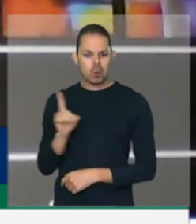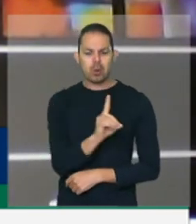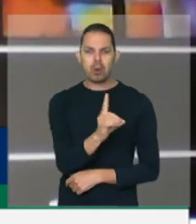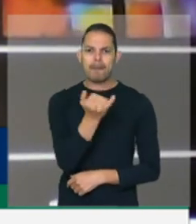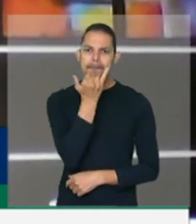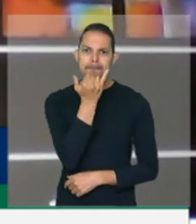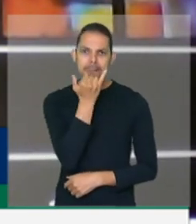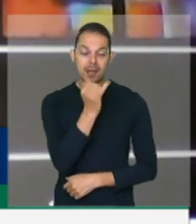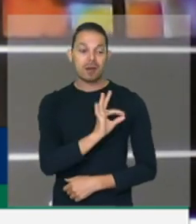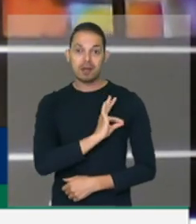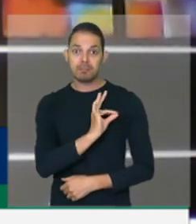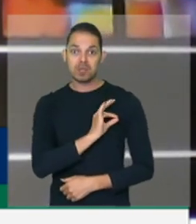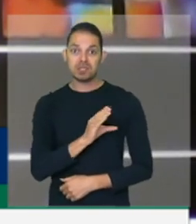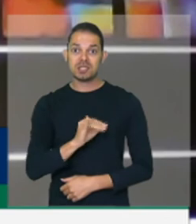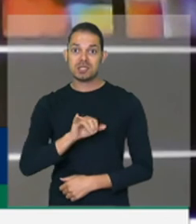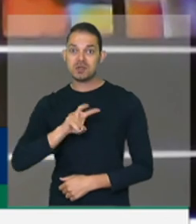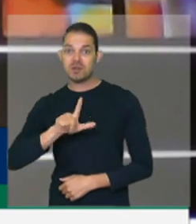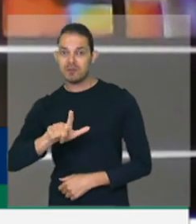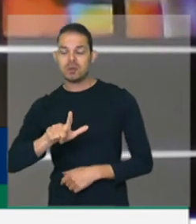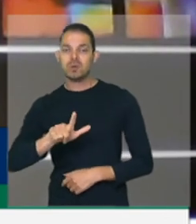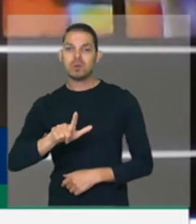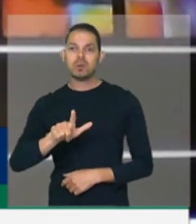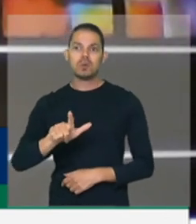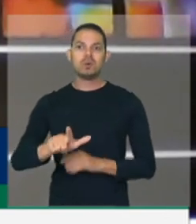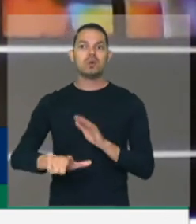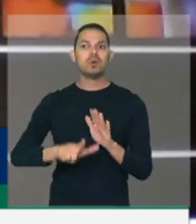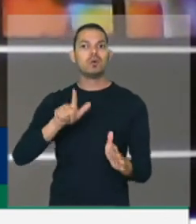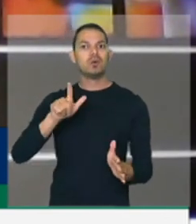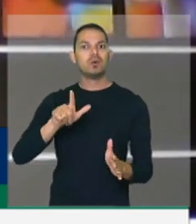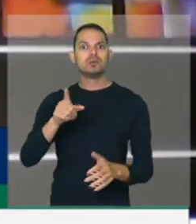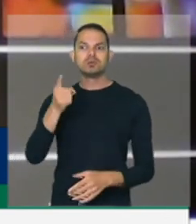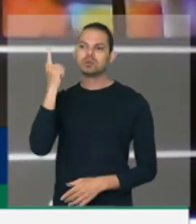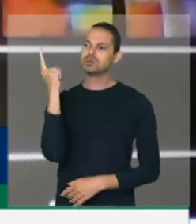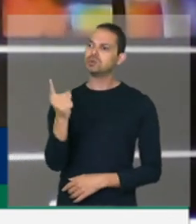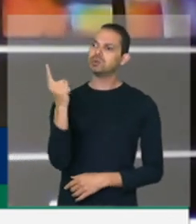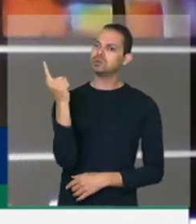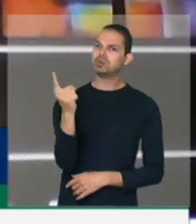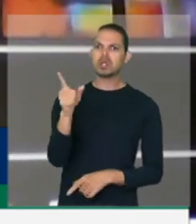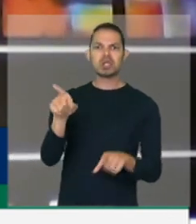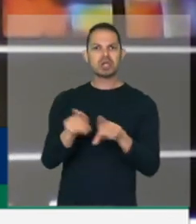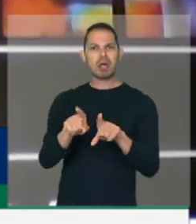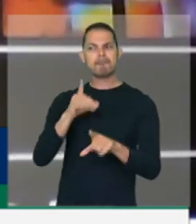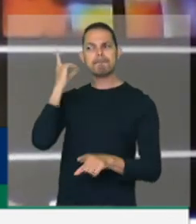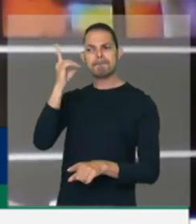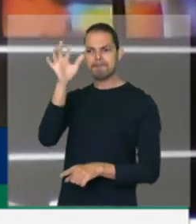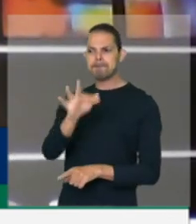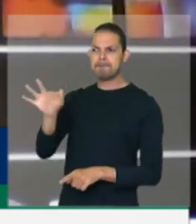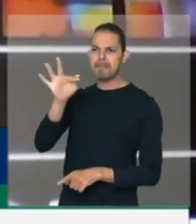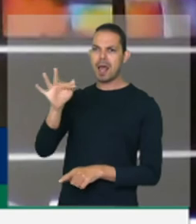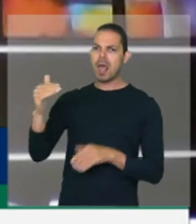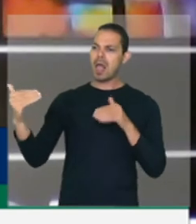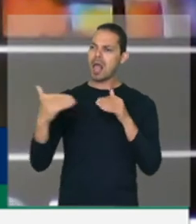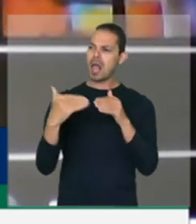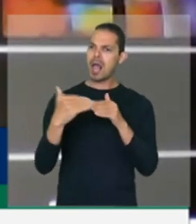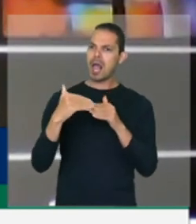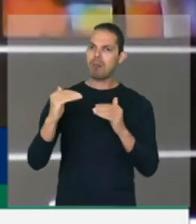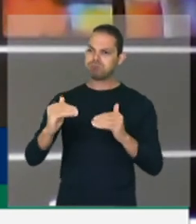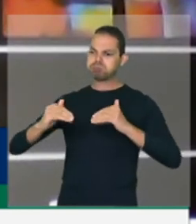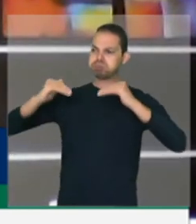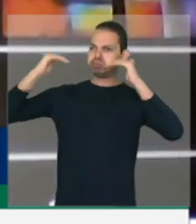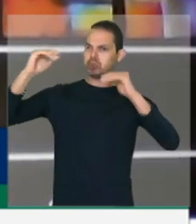a policial civil quando ele, de dedo em riste, disse que também era deputado federal e que tinha que ter a